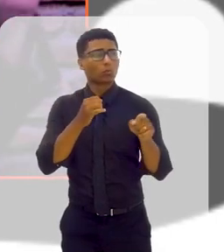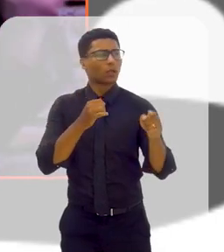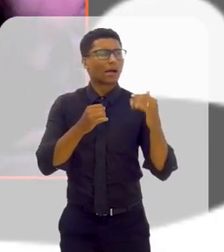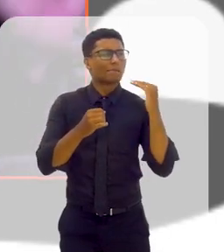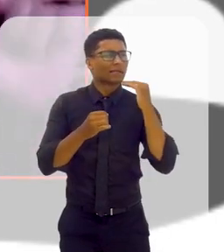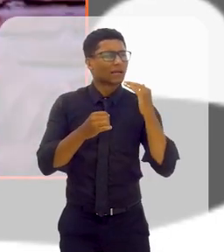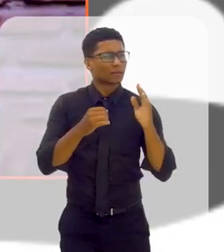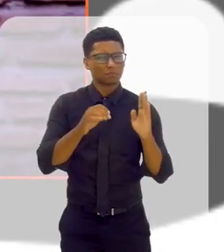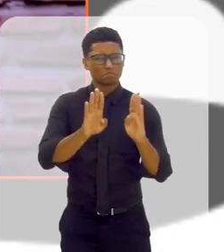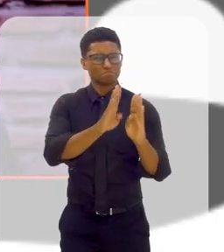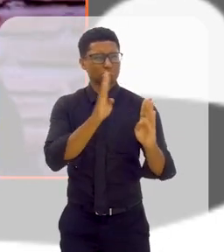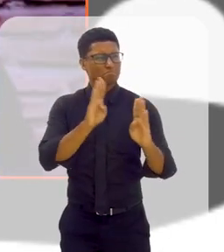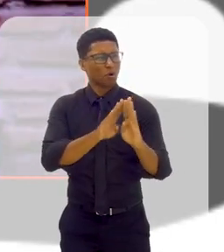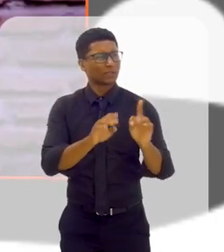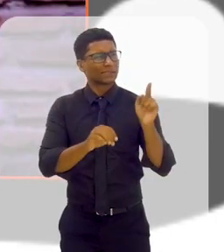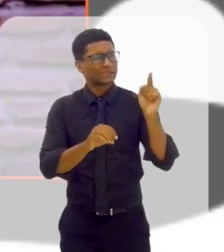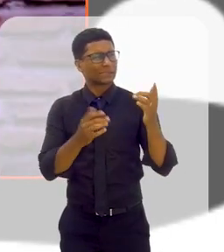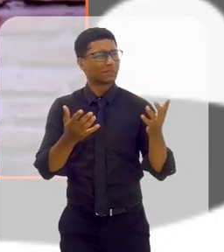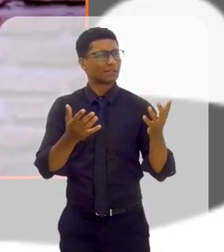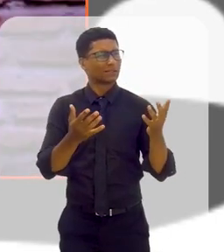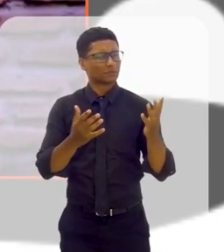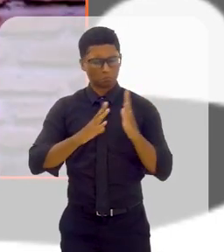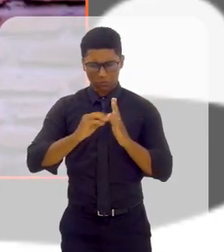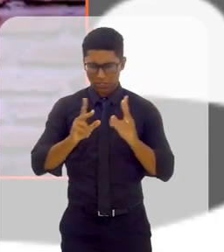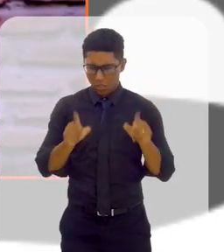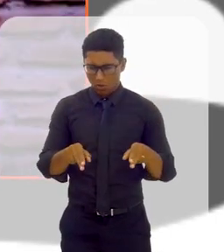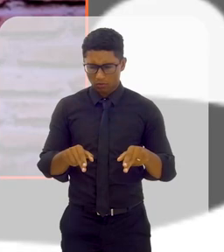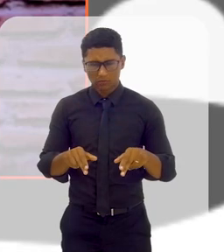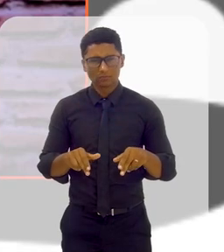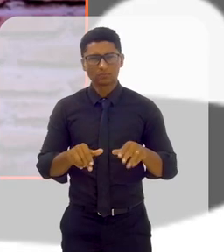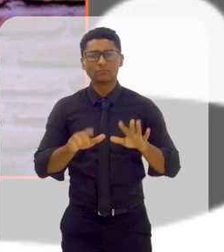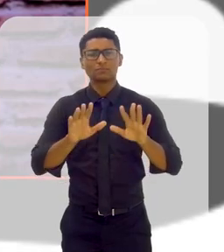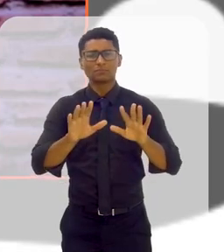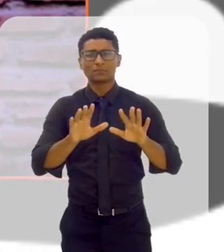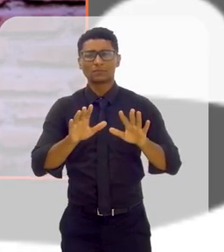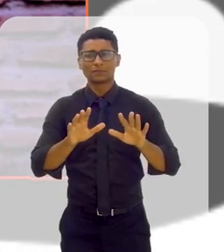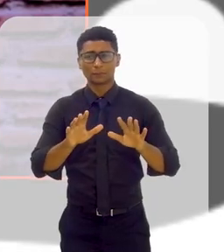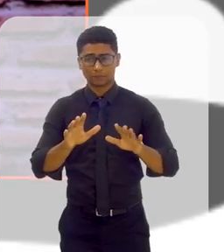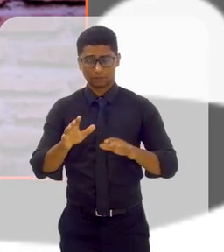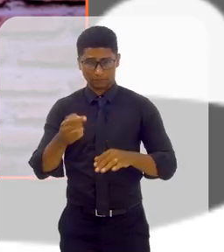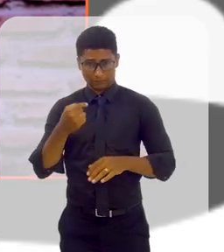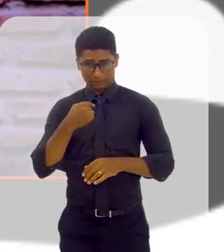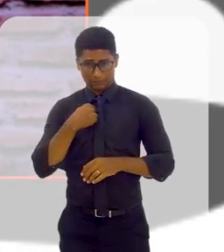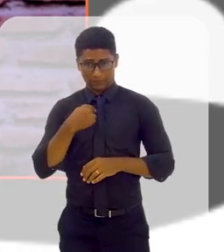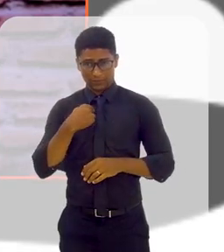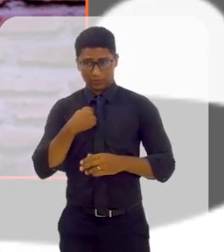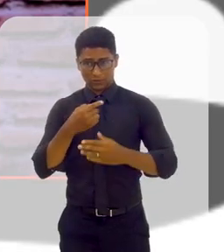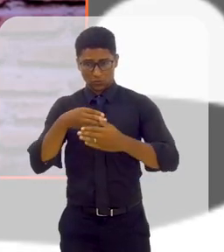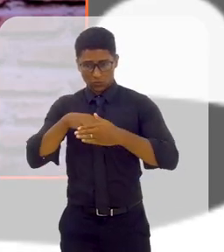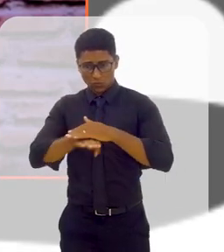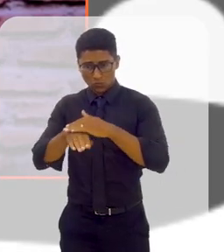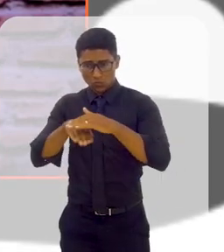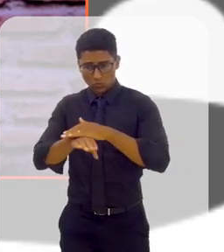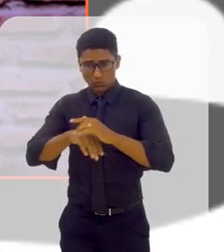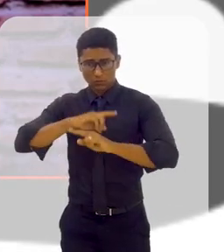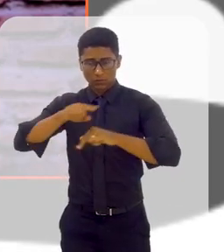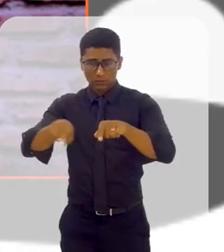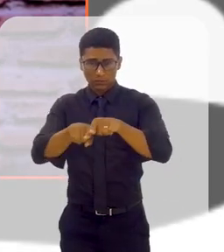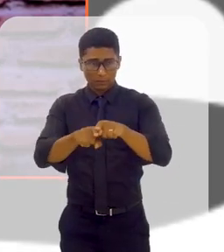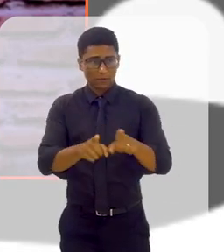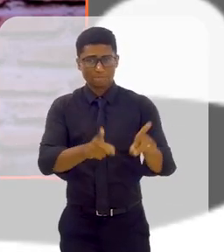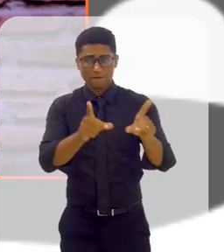na porta em cima e Ambos são o mesmo modelo de produto ou seja todo o meu armazenamento e toda a minha